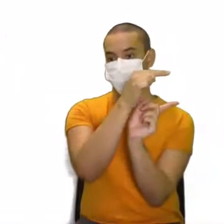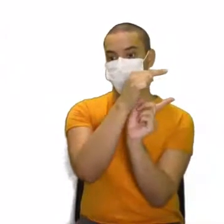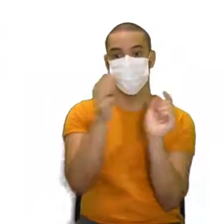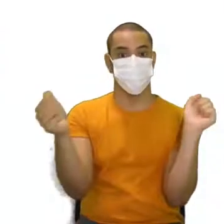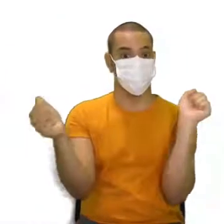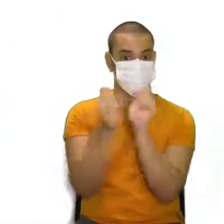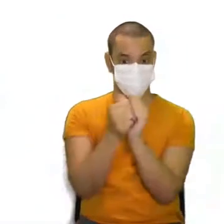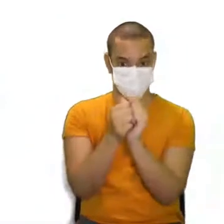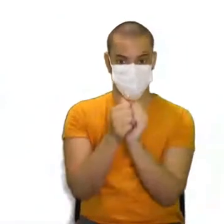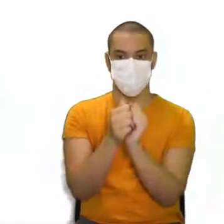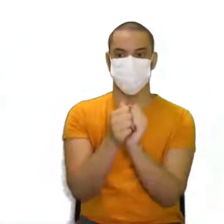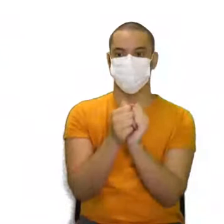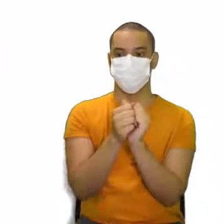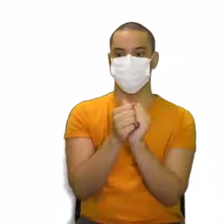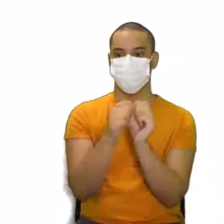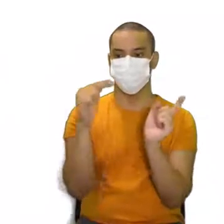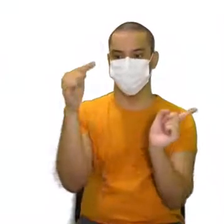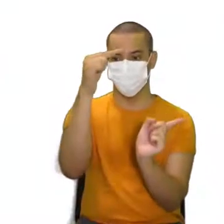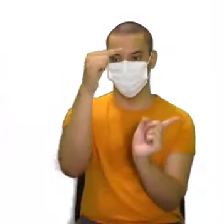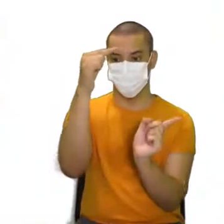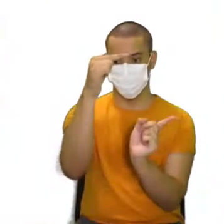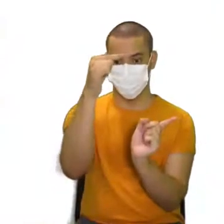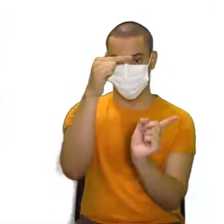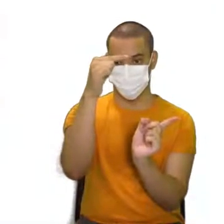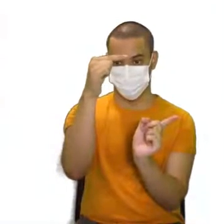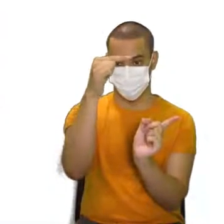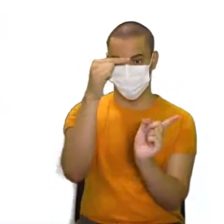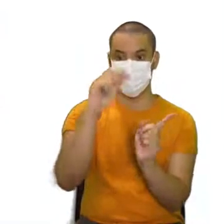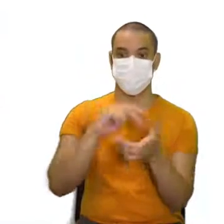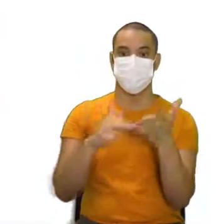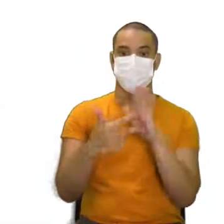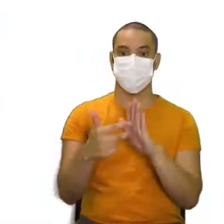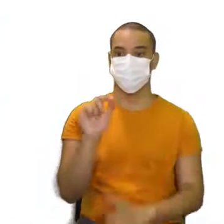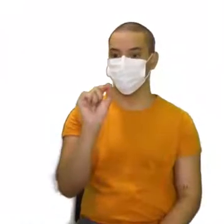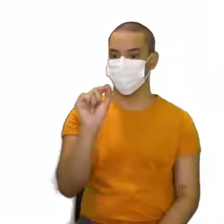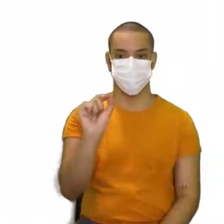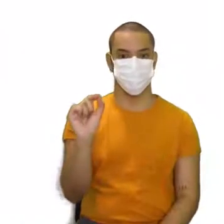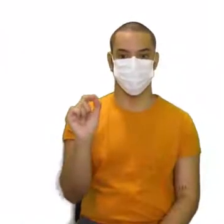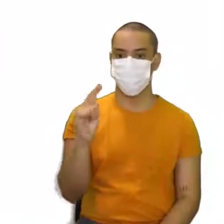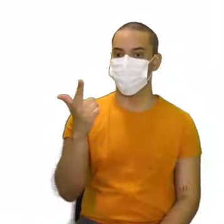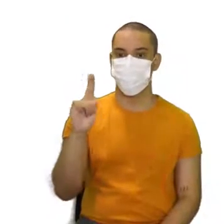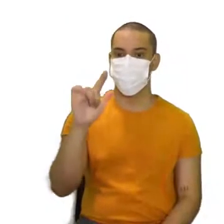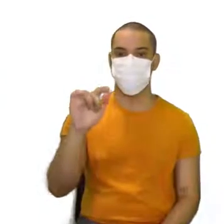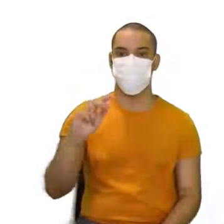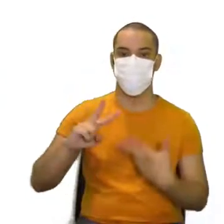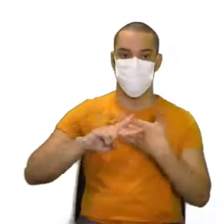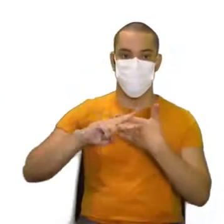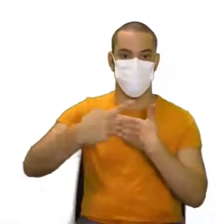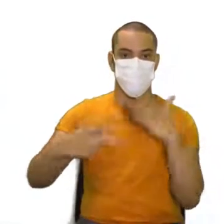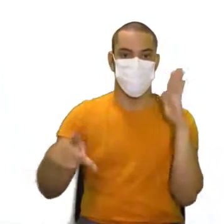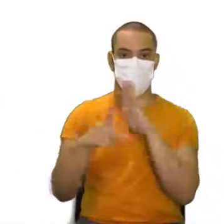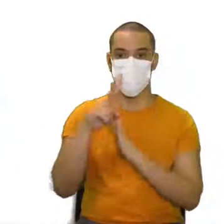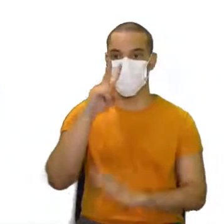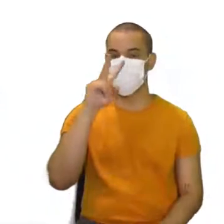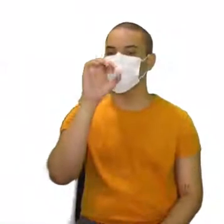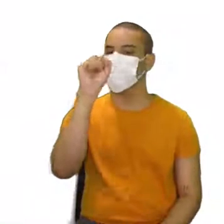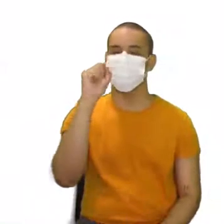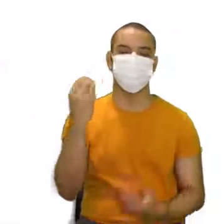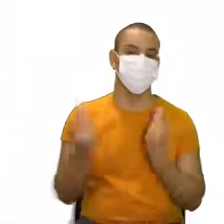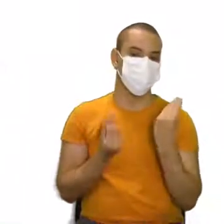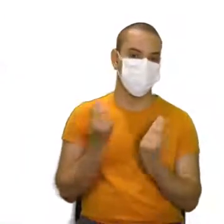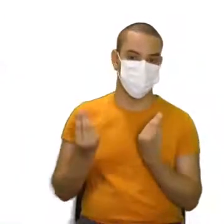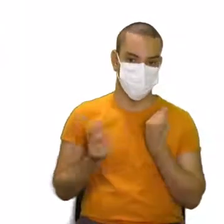paralela ao campo magnético B Ela não ela não ficará sujeito a ação de força e como como assim